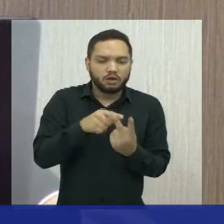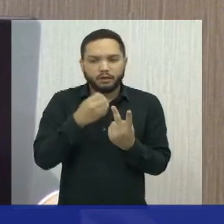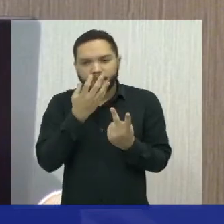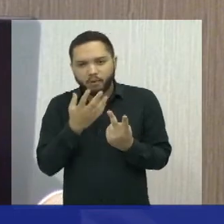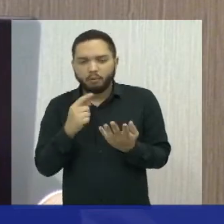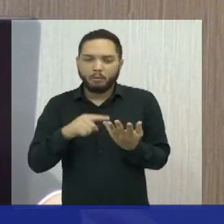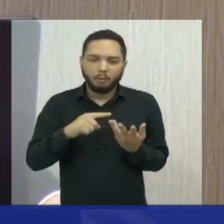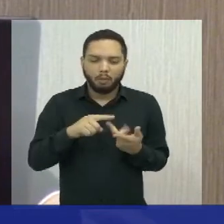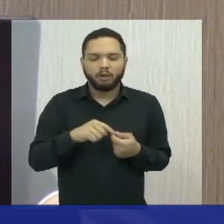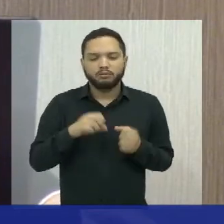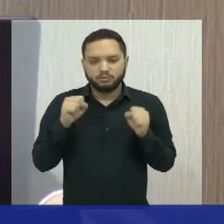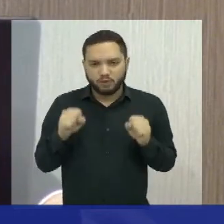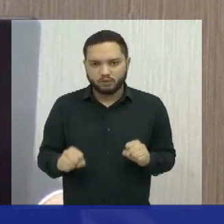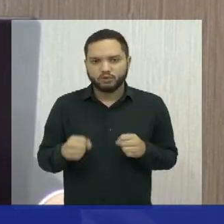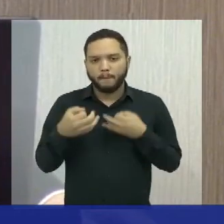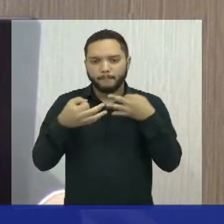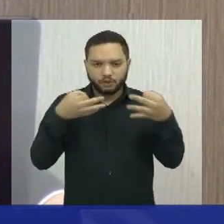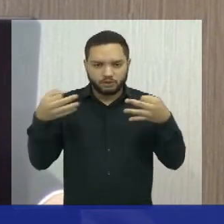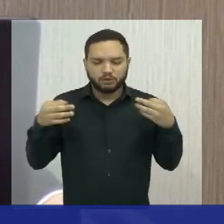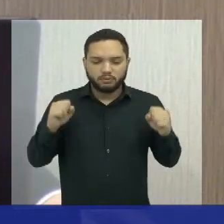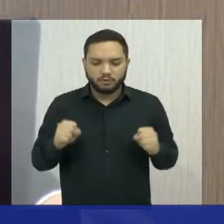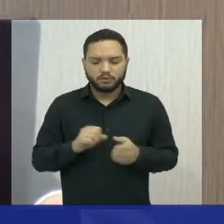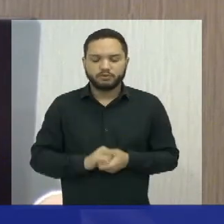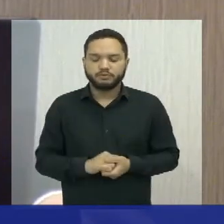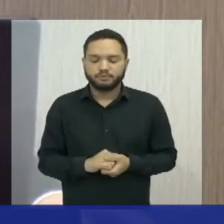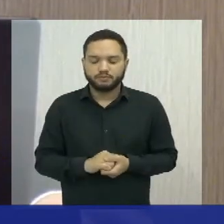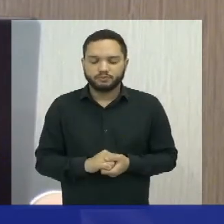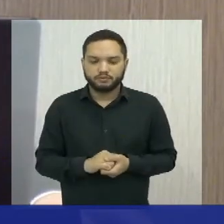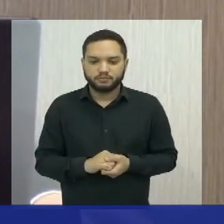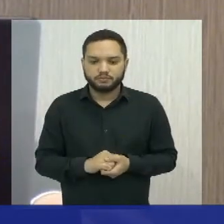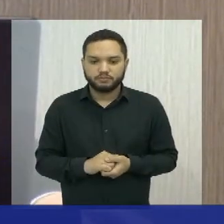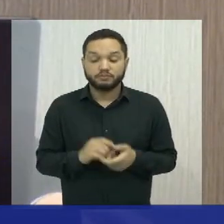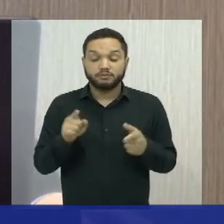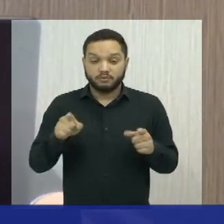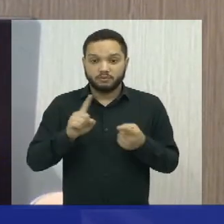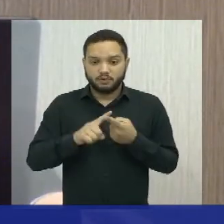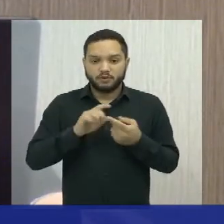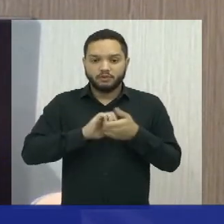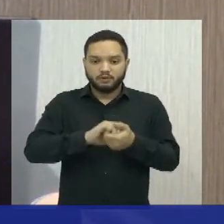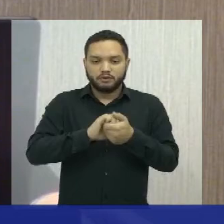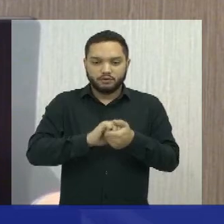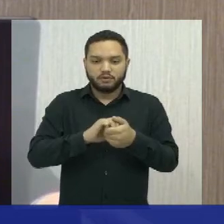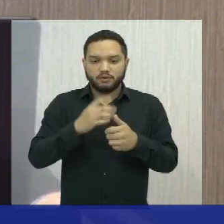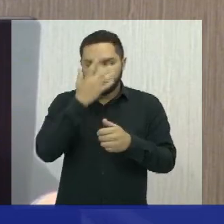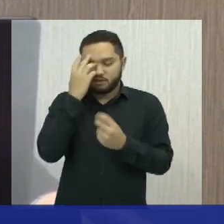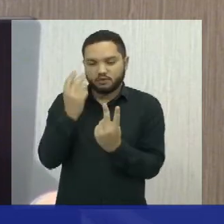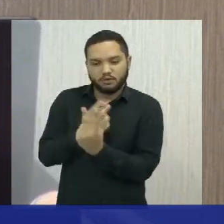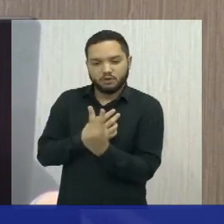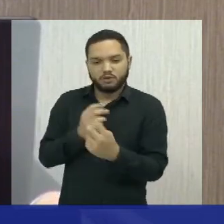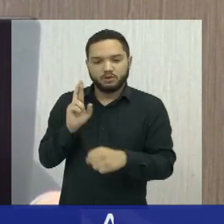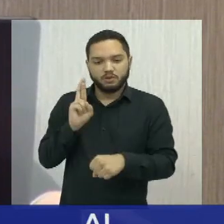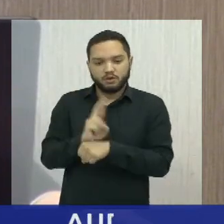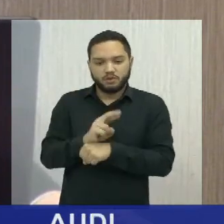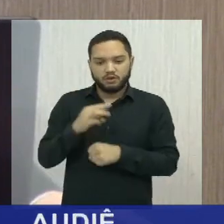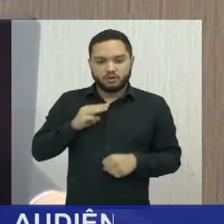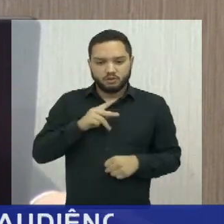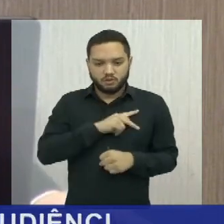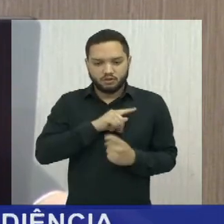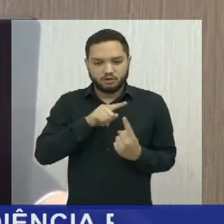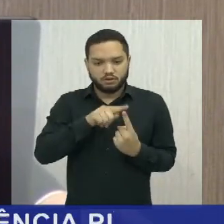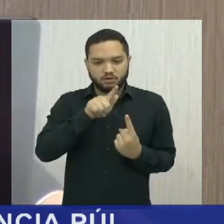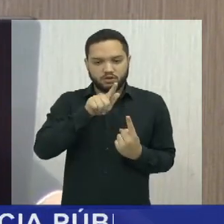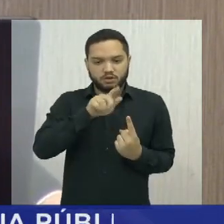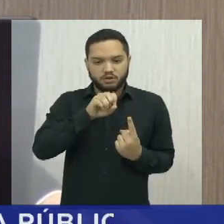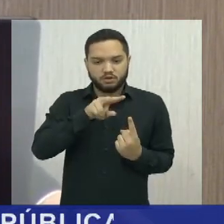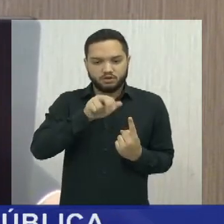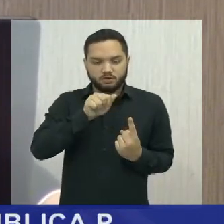ruim. E aí saúdo também as representantes do Ministério Público, doutora Giovana, doutora